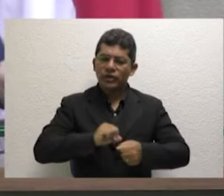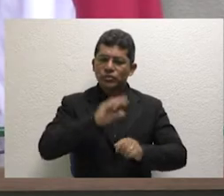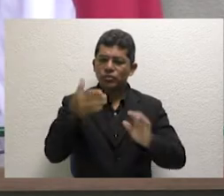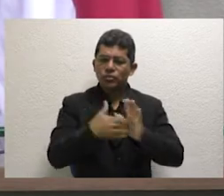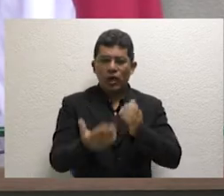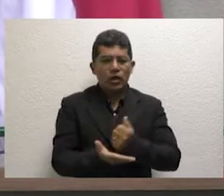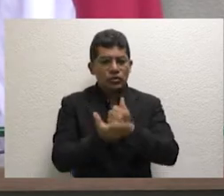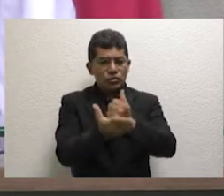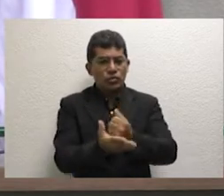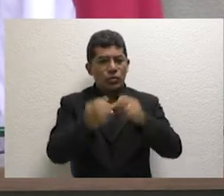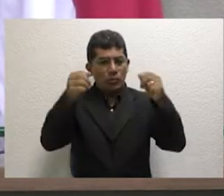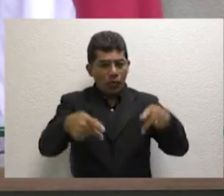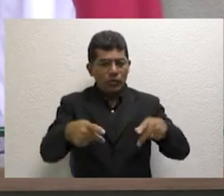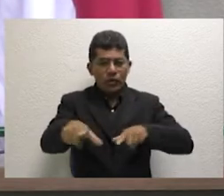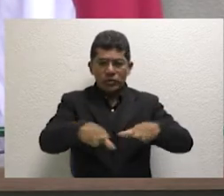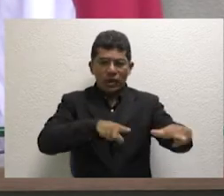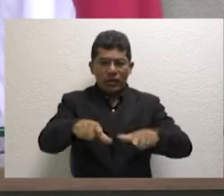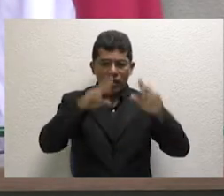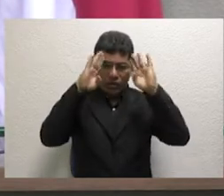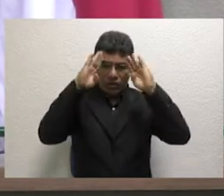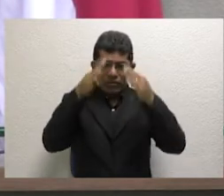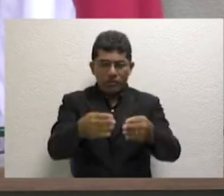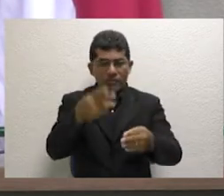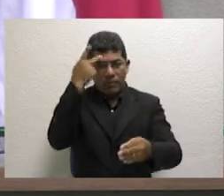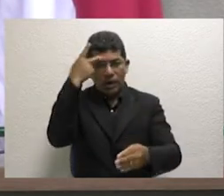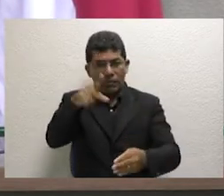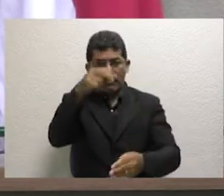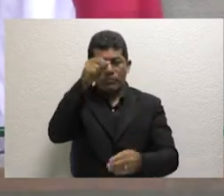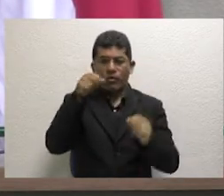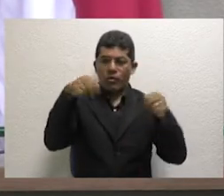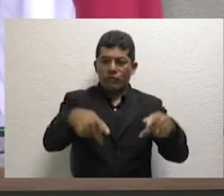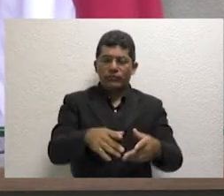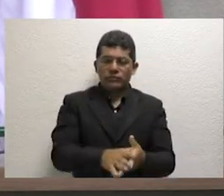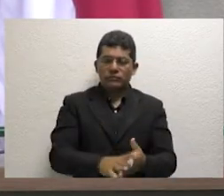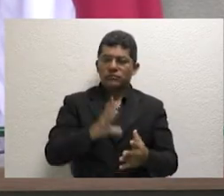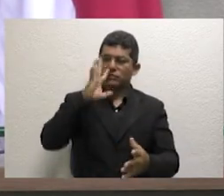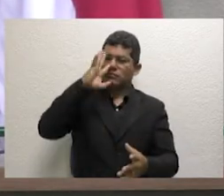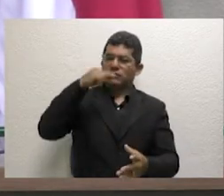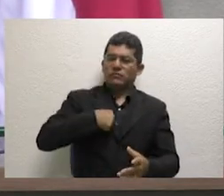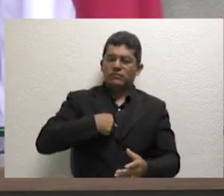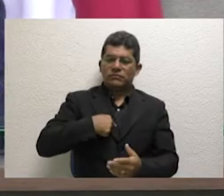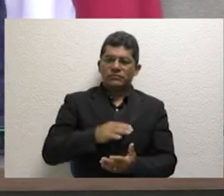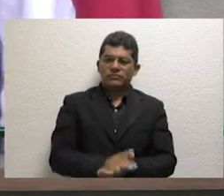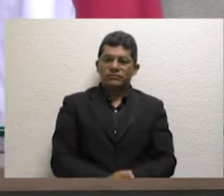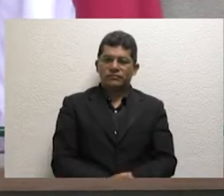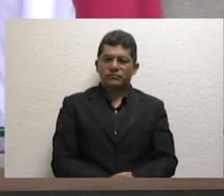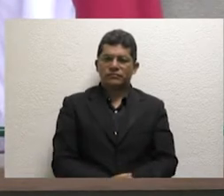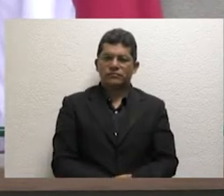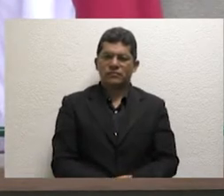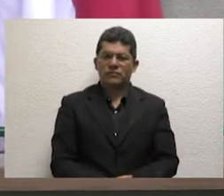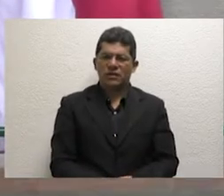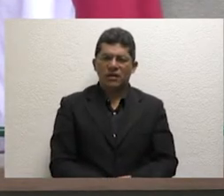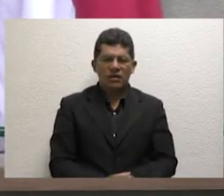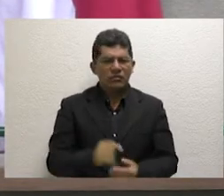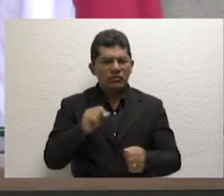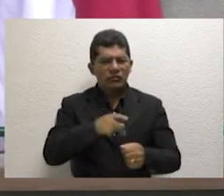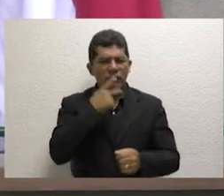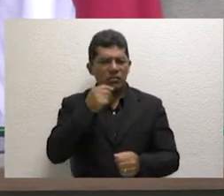povo me dedico ao povo fui acusado de uma calunha que